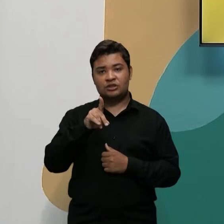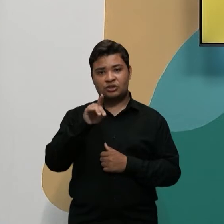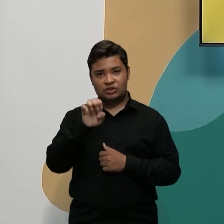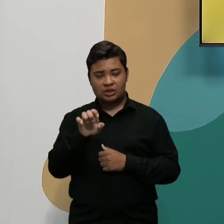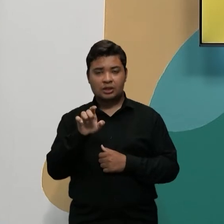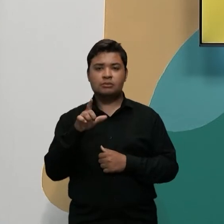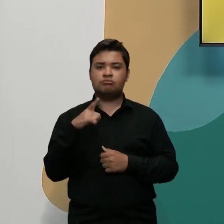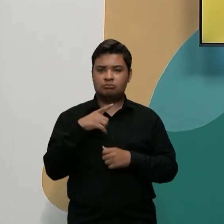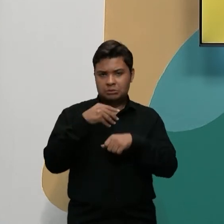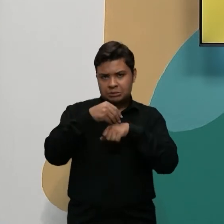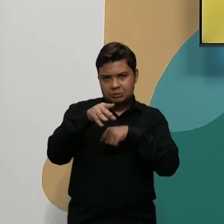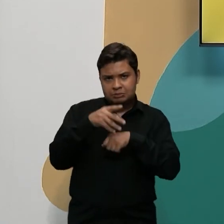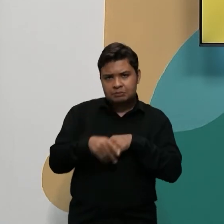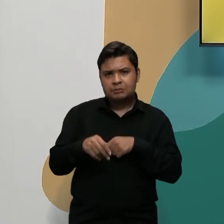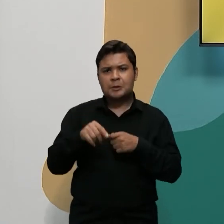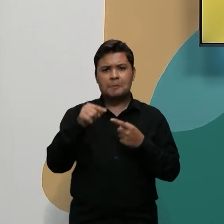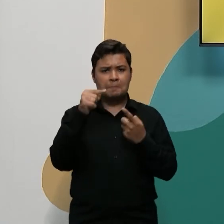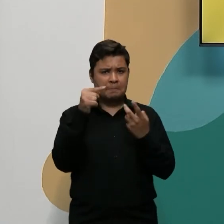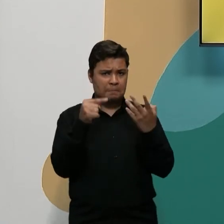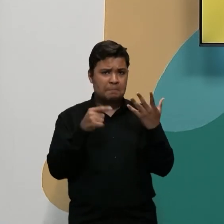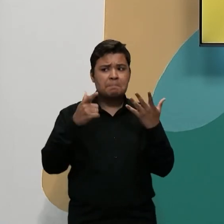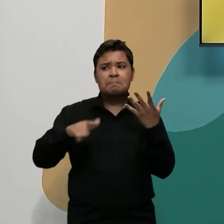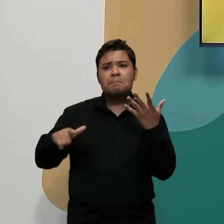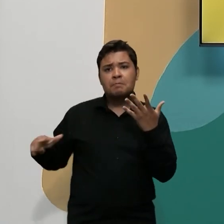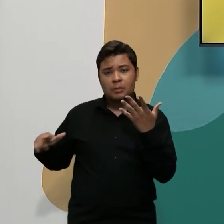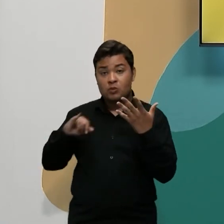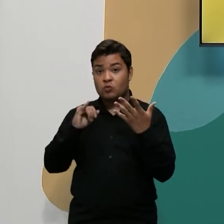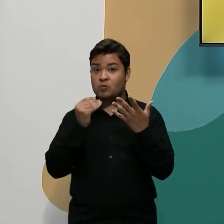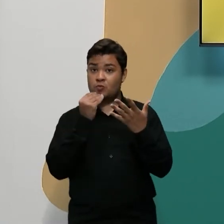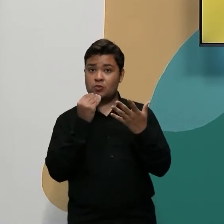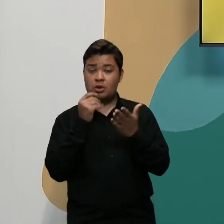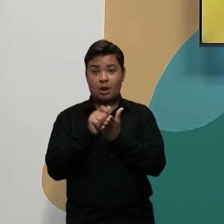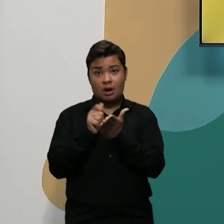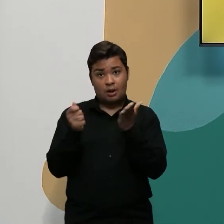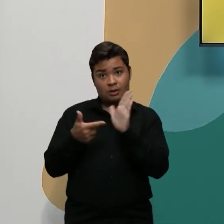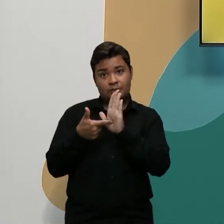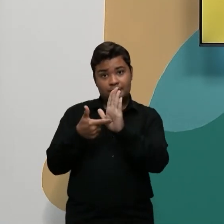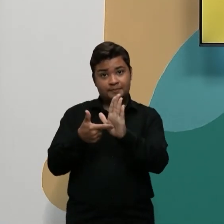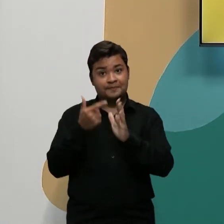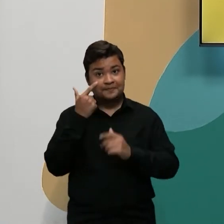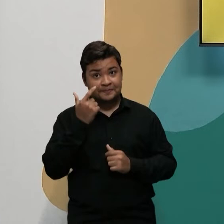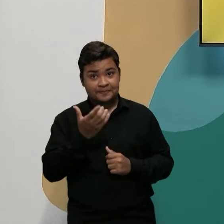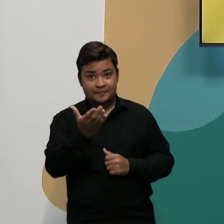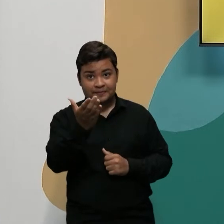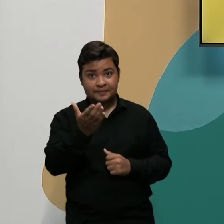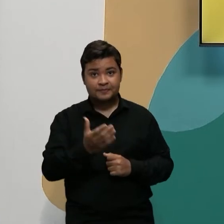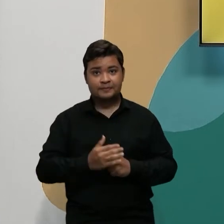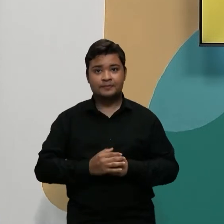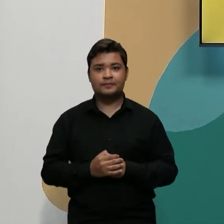com essa e outras dicas de oportunidades na agenda de hoje. Vamos ver.